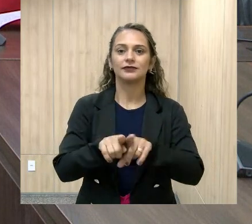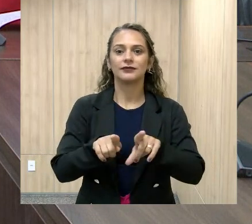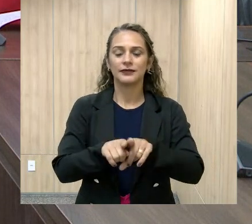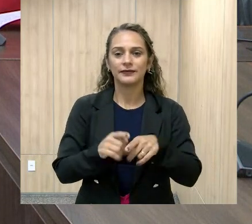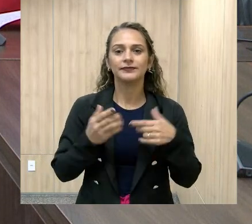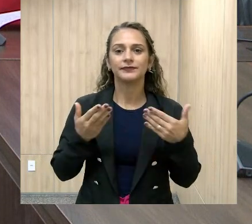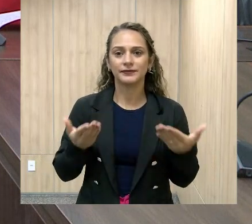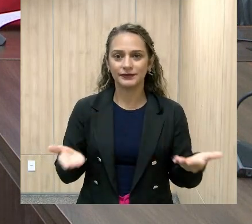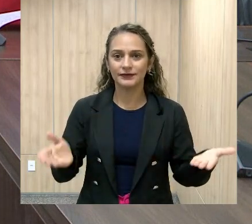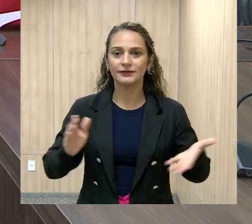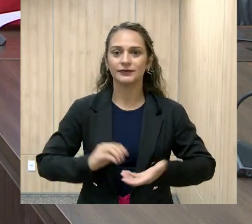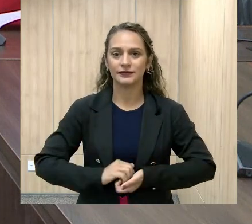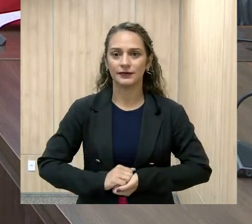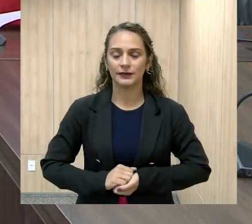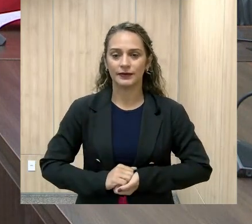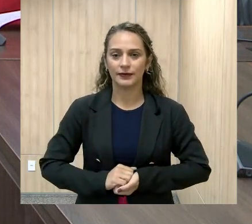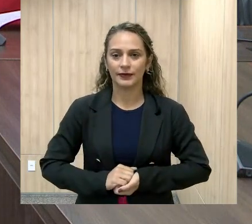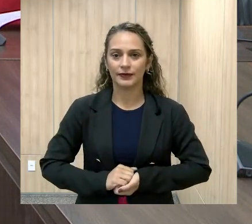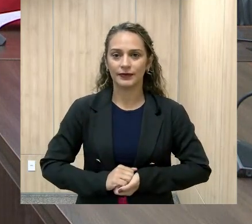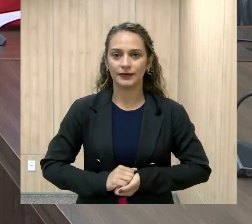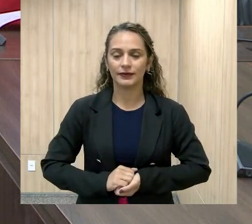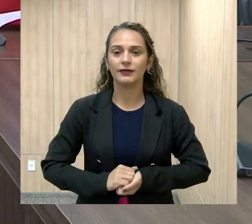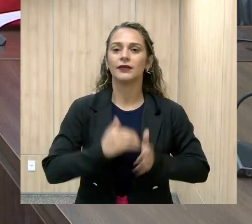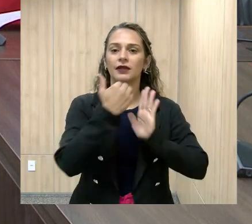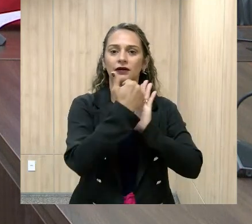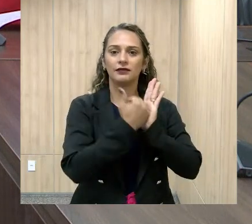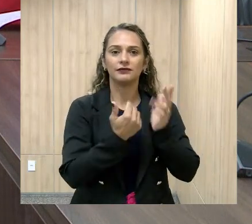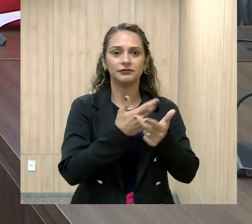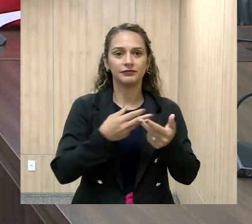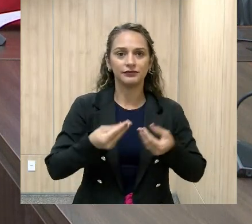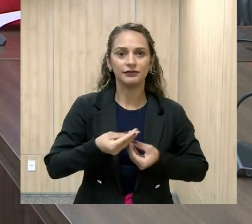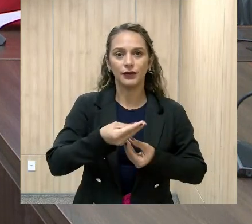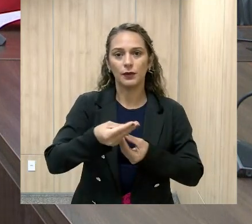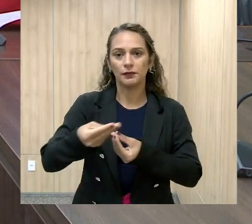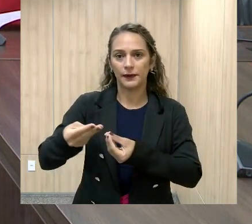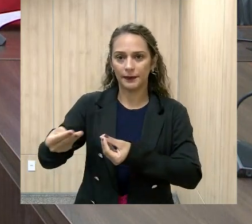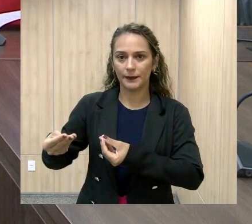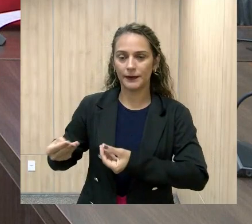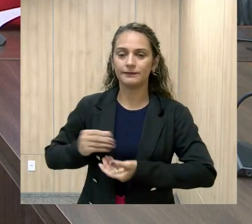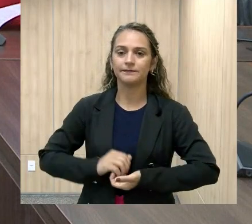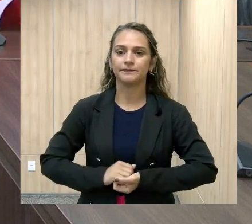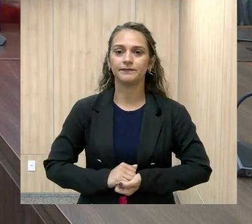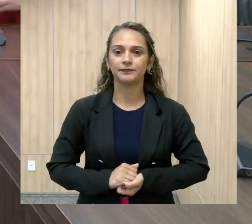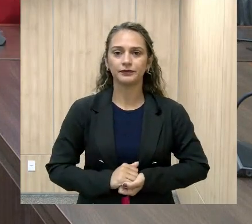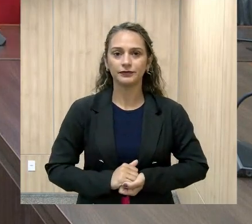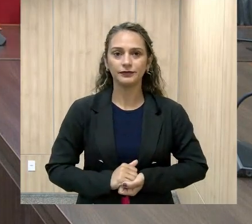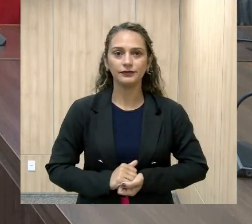aprovada dispensa da Leitura data matérias a serem distribuídas